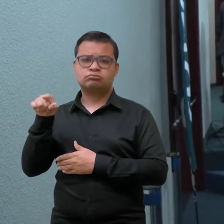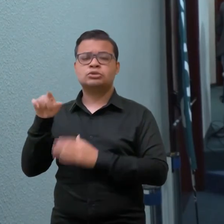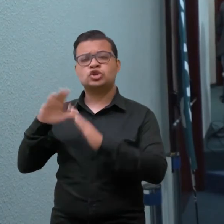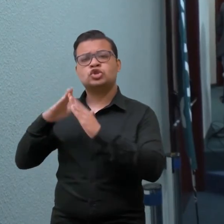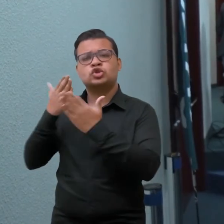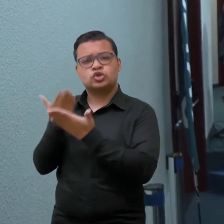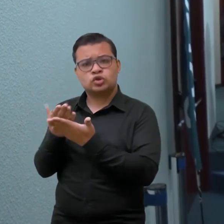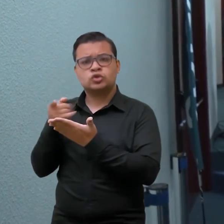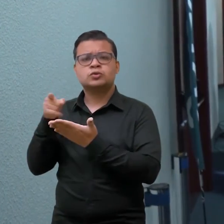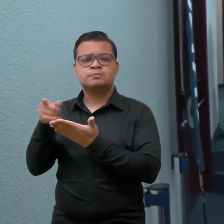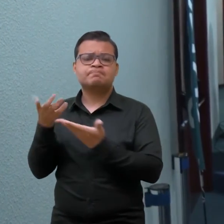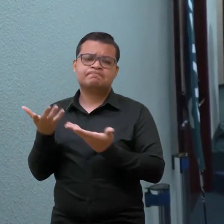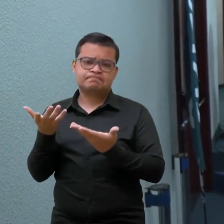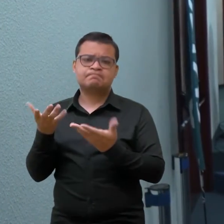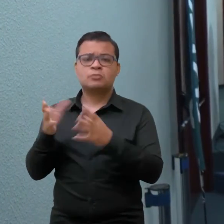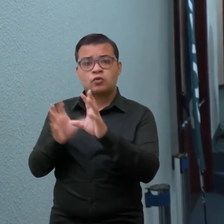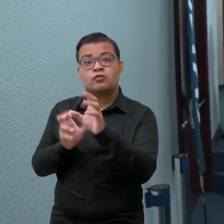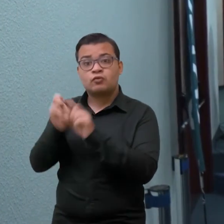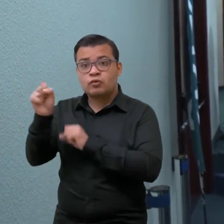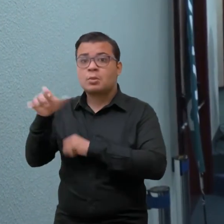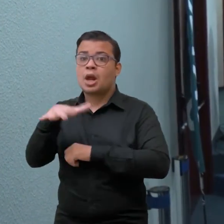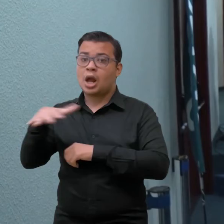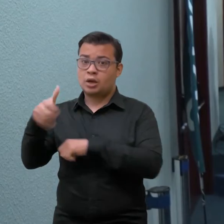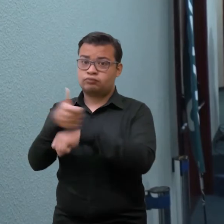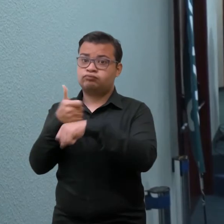são colégios de formação